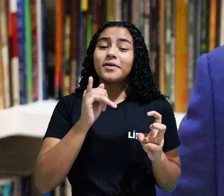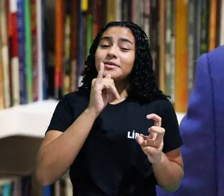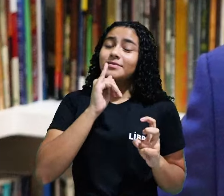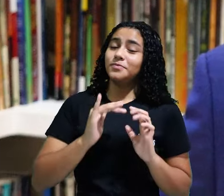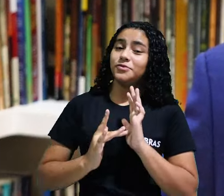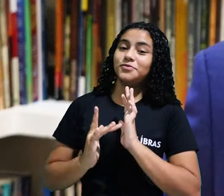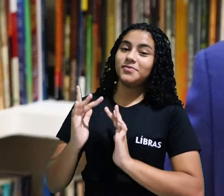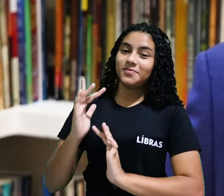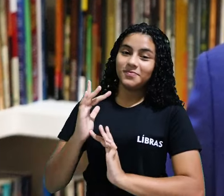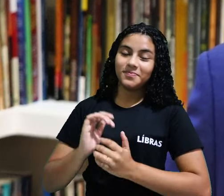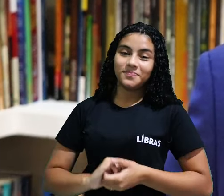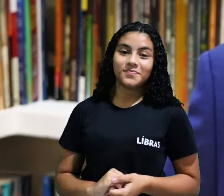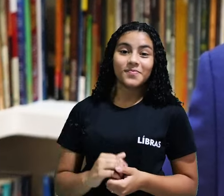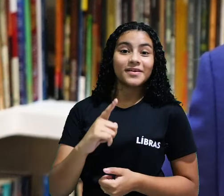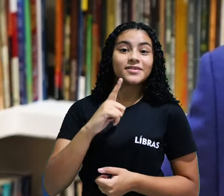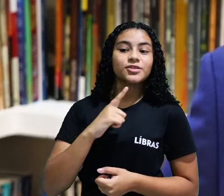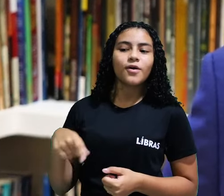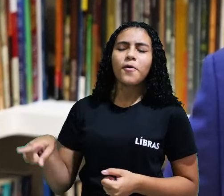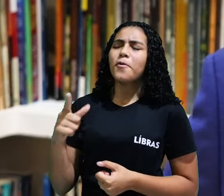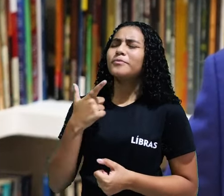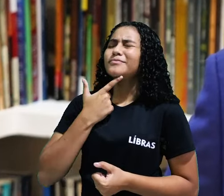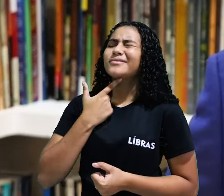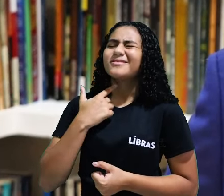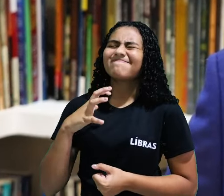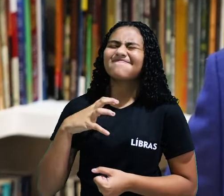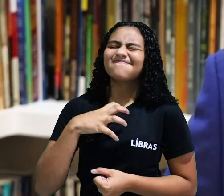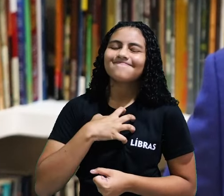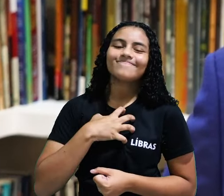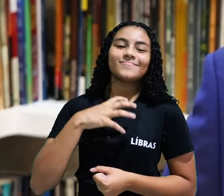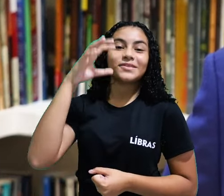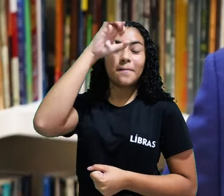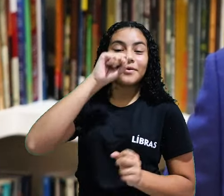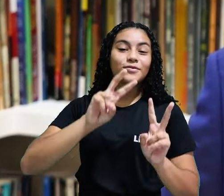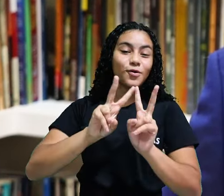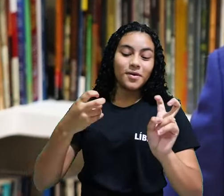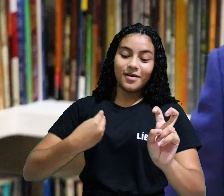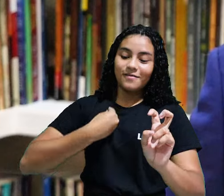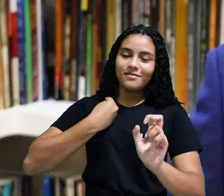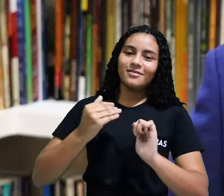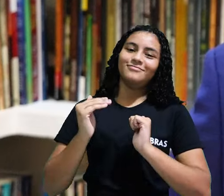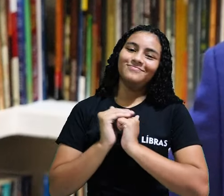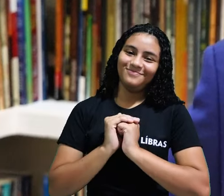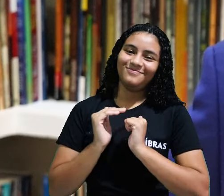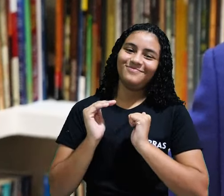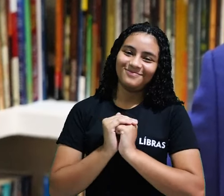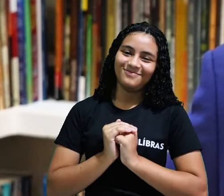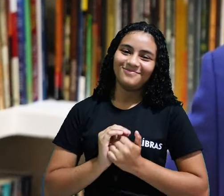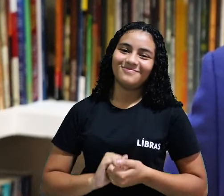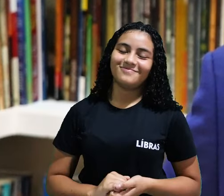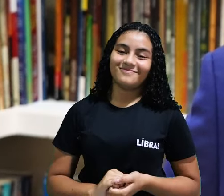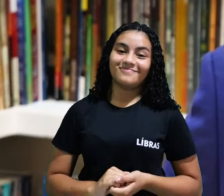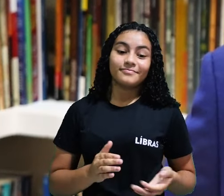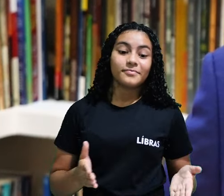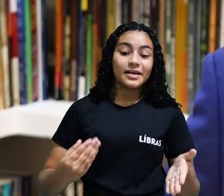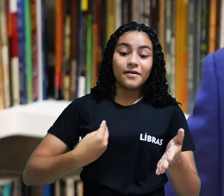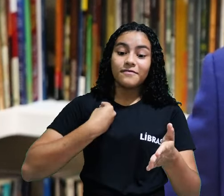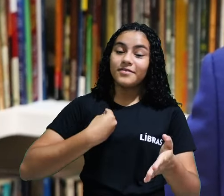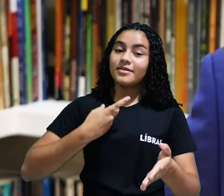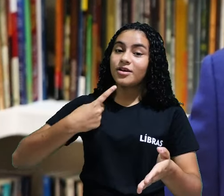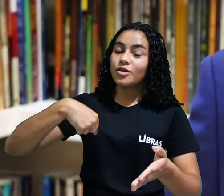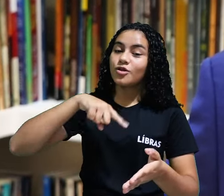de Jesus. Havia neles um desejo de aprender sobre a vida de oração. Nesta jornada